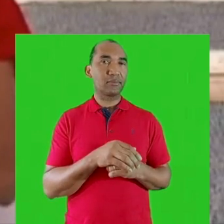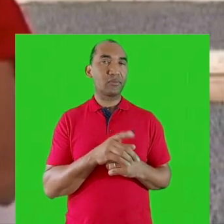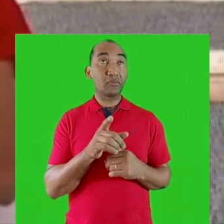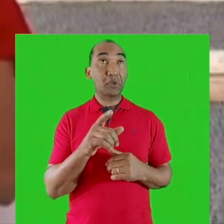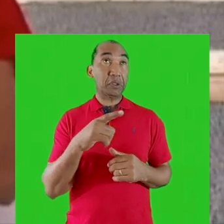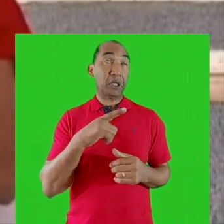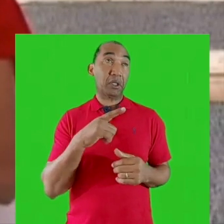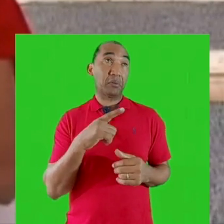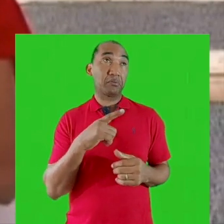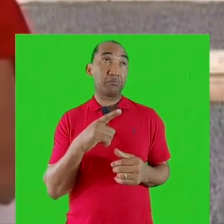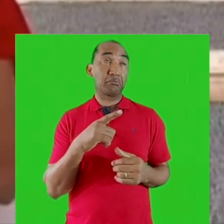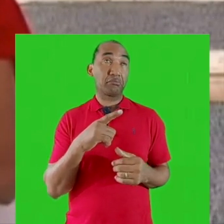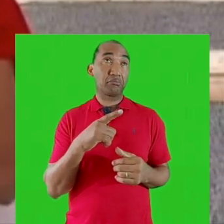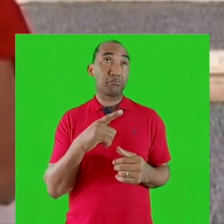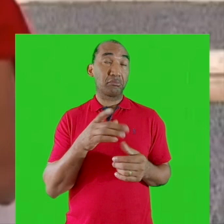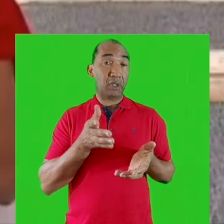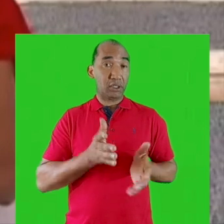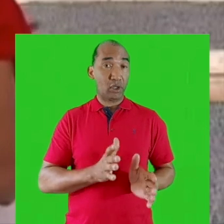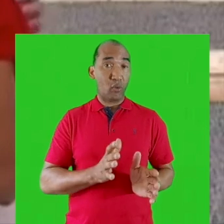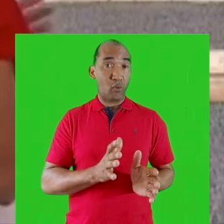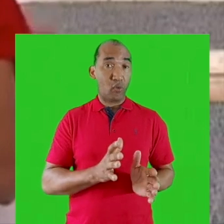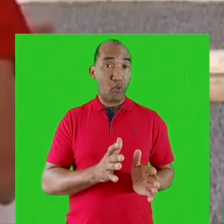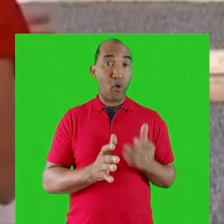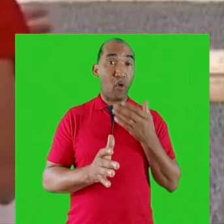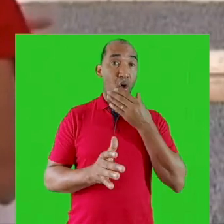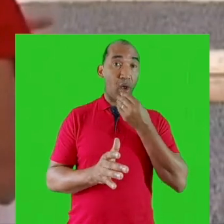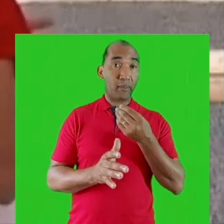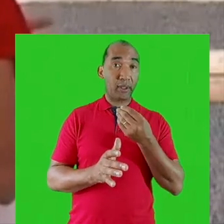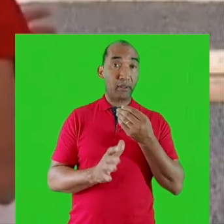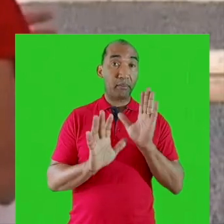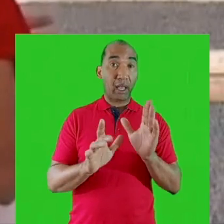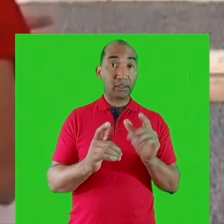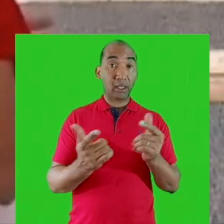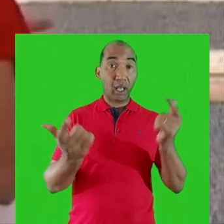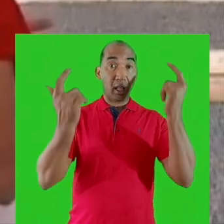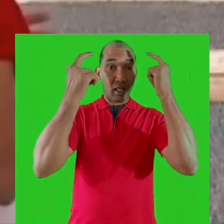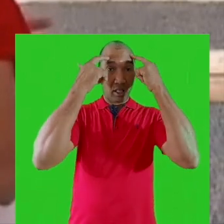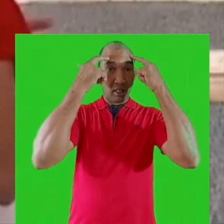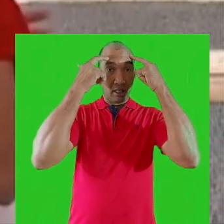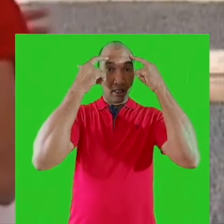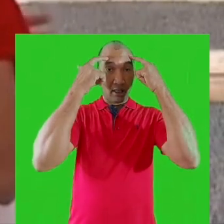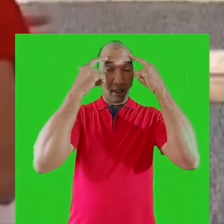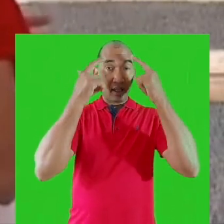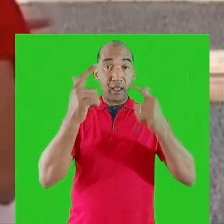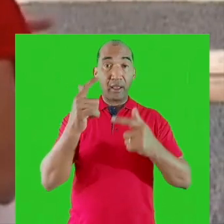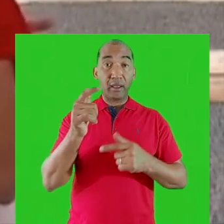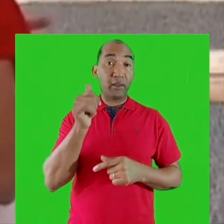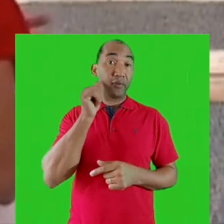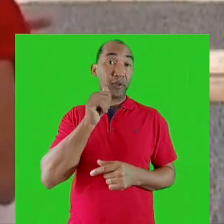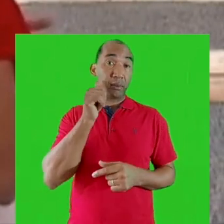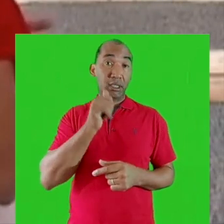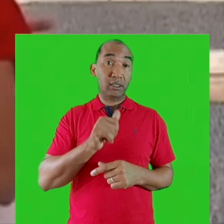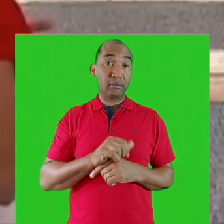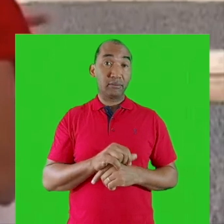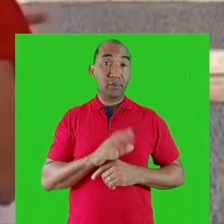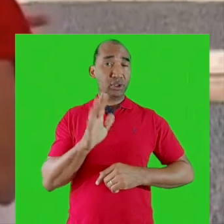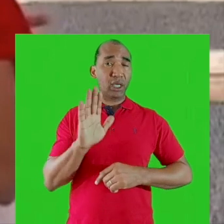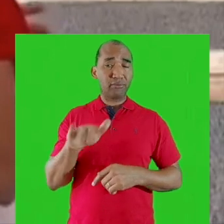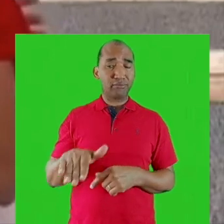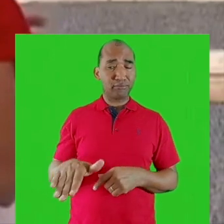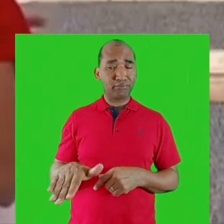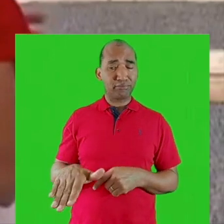ele tem o corpo, ele nasceu homem, mas ele tem a cabeça feminina,